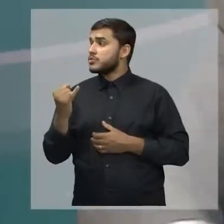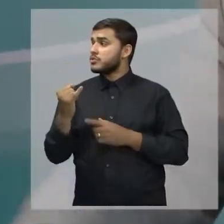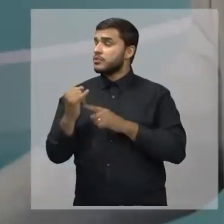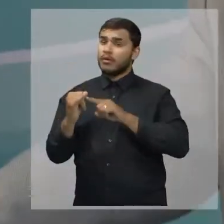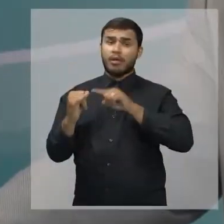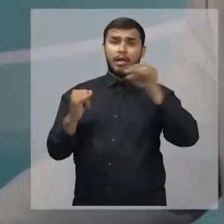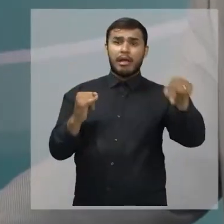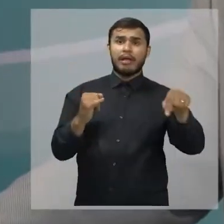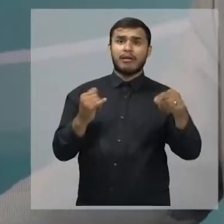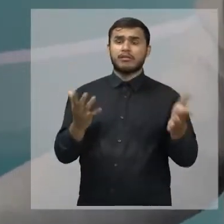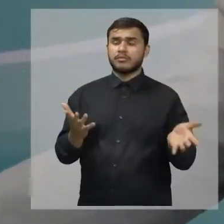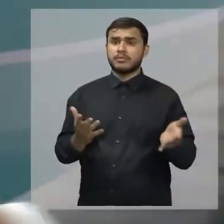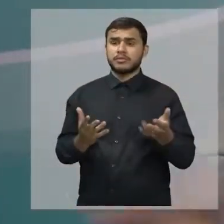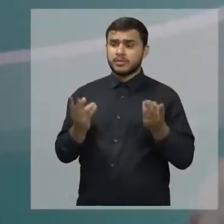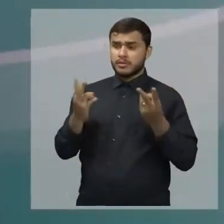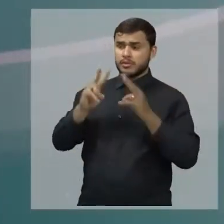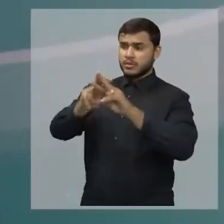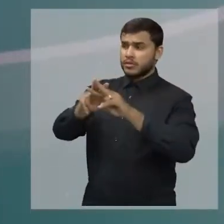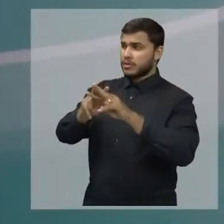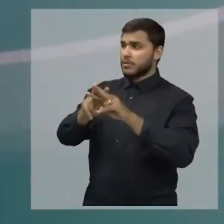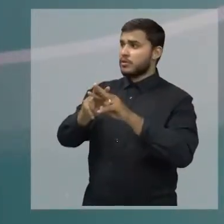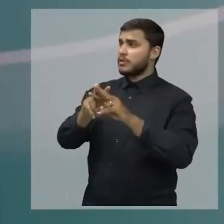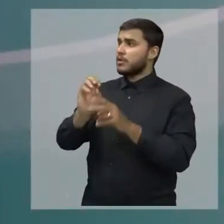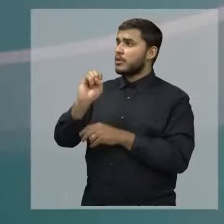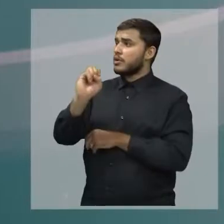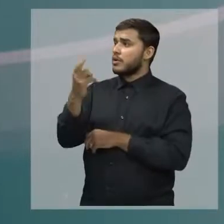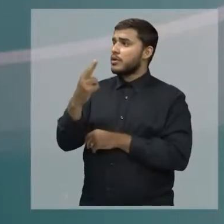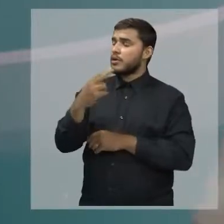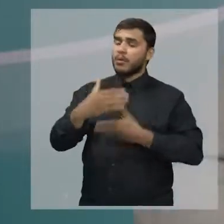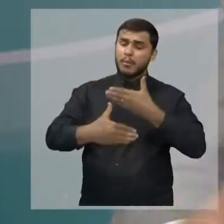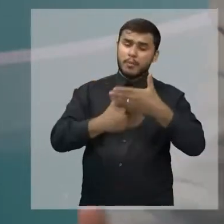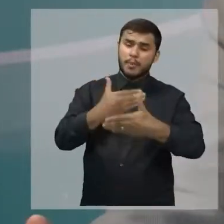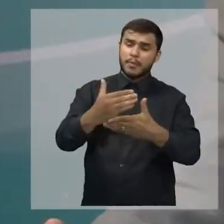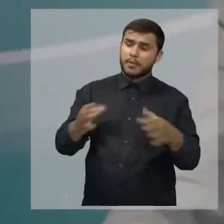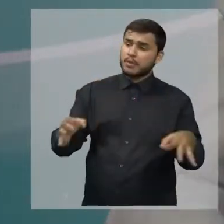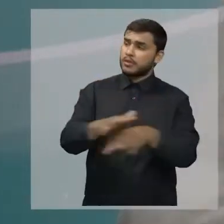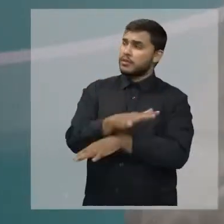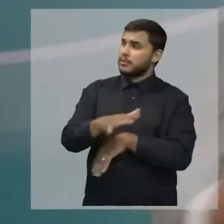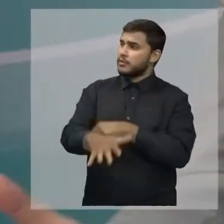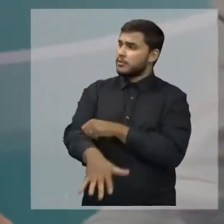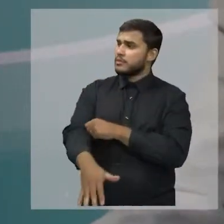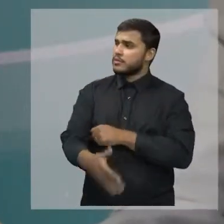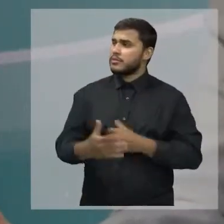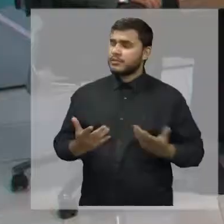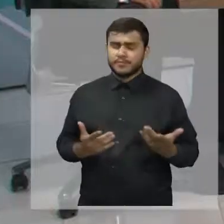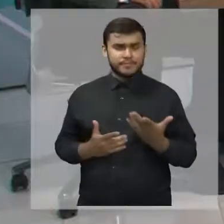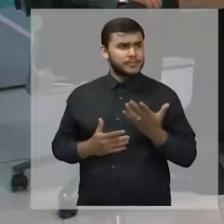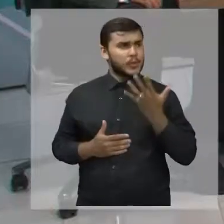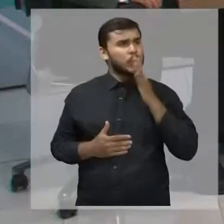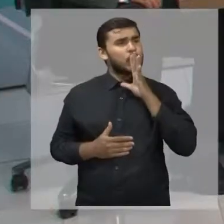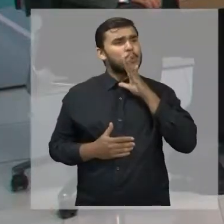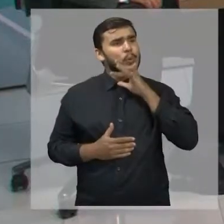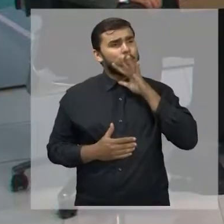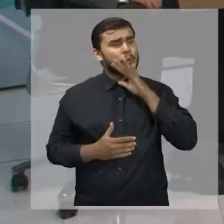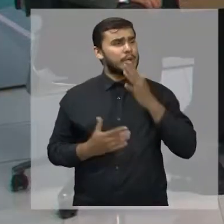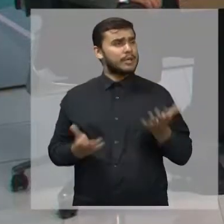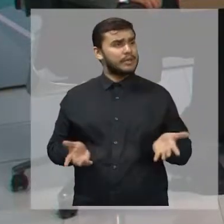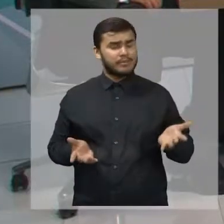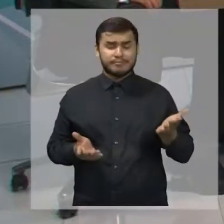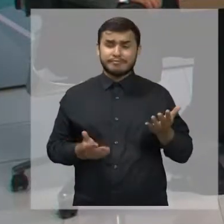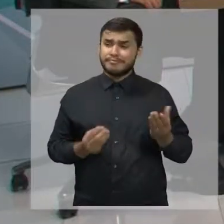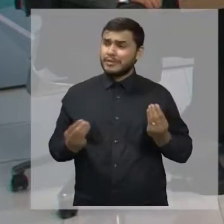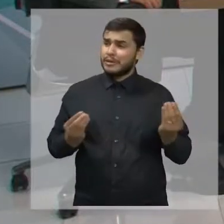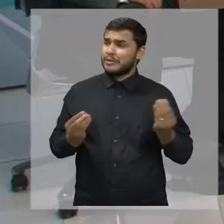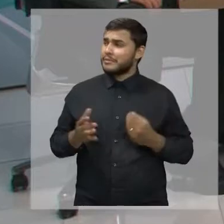Ou prende em segunda instância, ou prende só com trânsito em julgado. Mas essa situação é absolutamente aleatória. Eu já